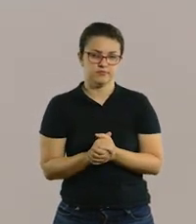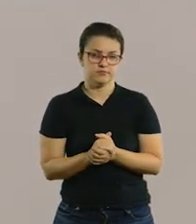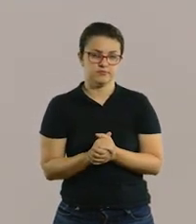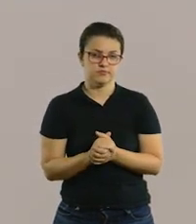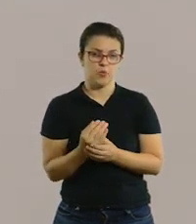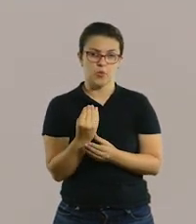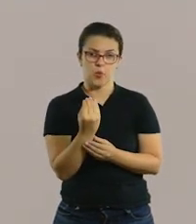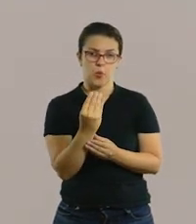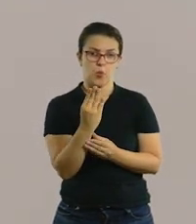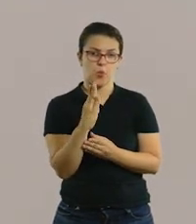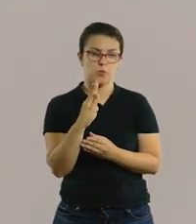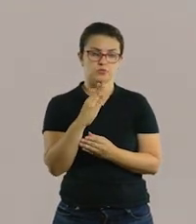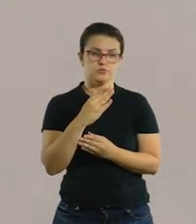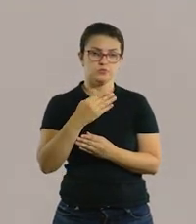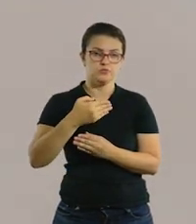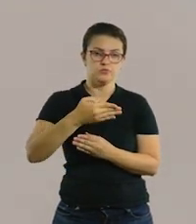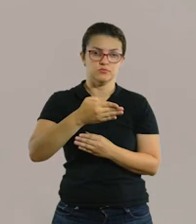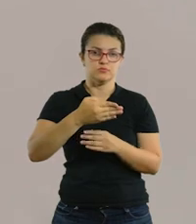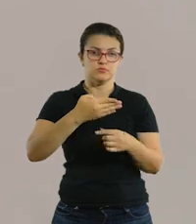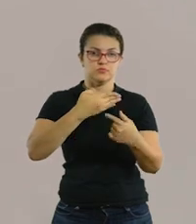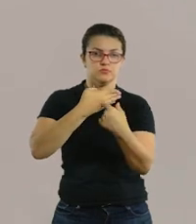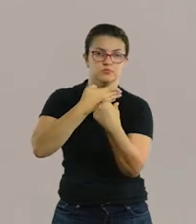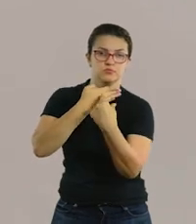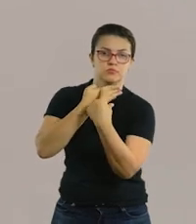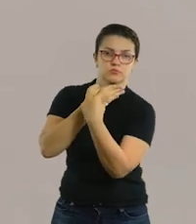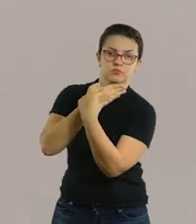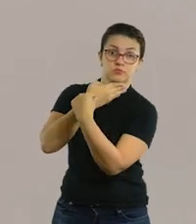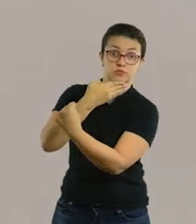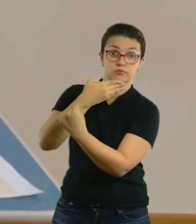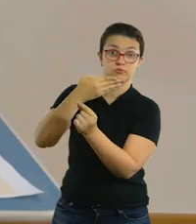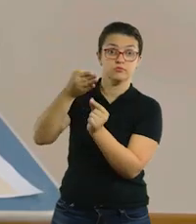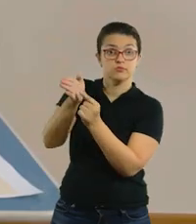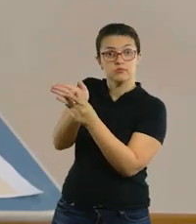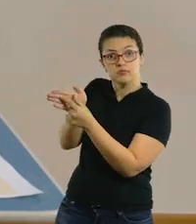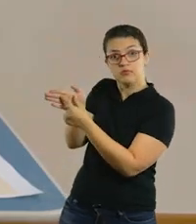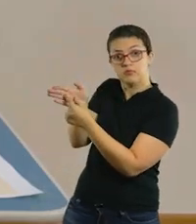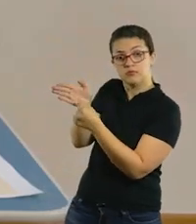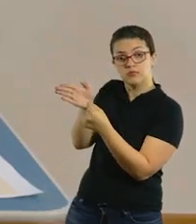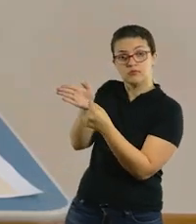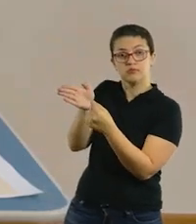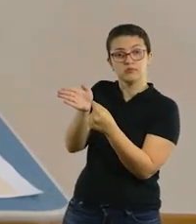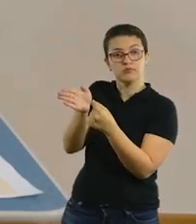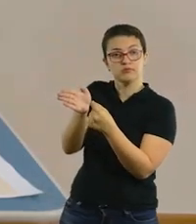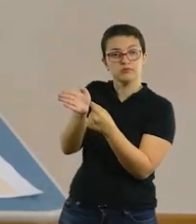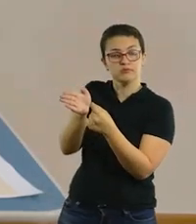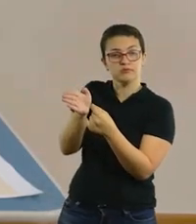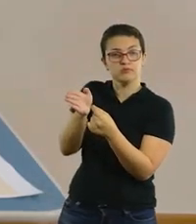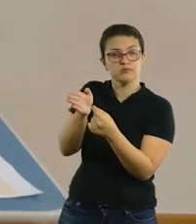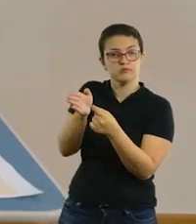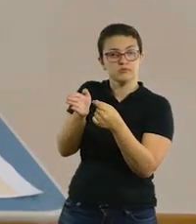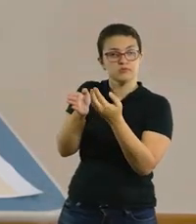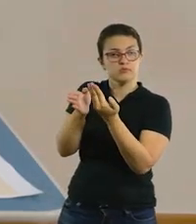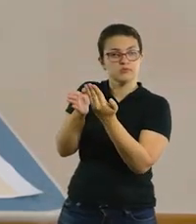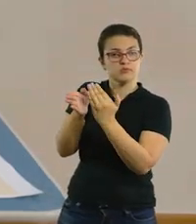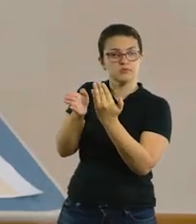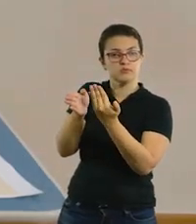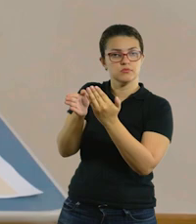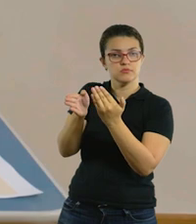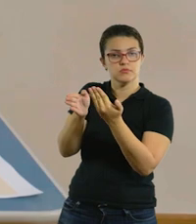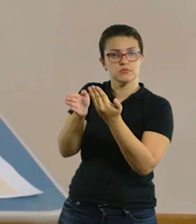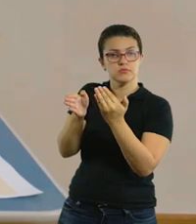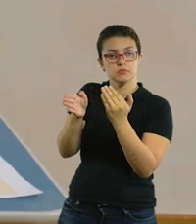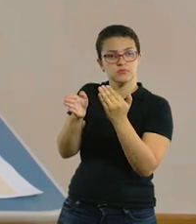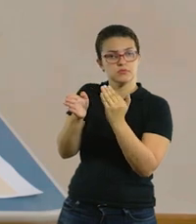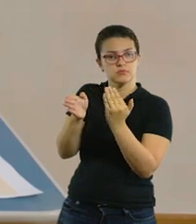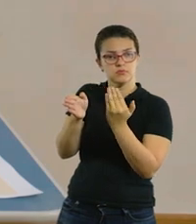As nadadeiras e a barbatana. E por último, pessoal, vocês vão precisar fazer a